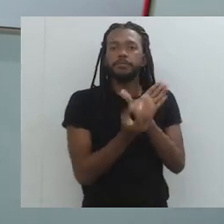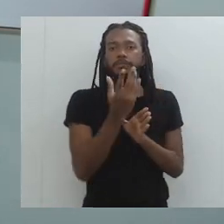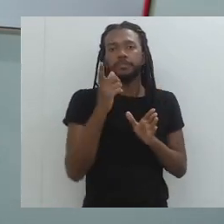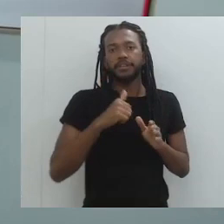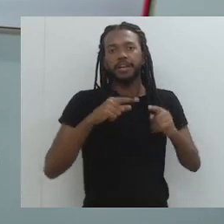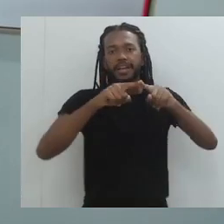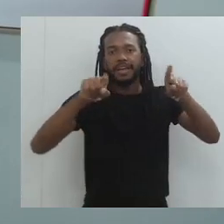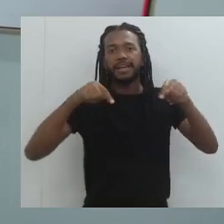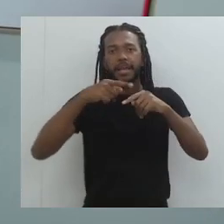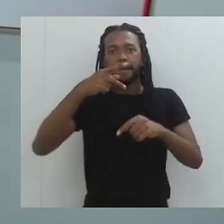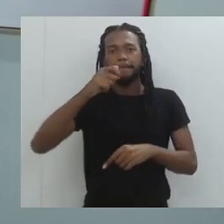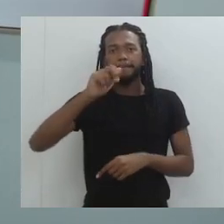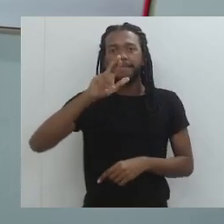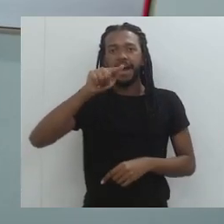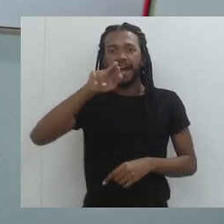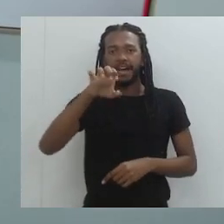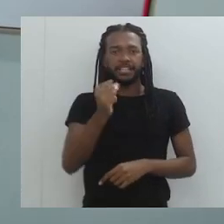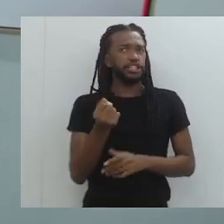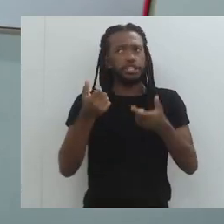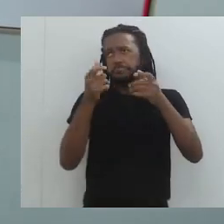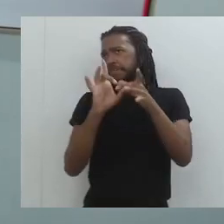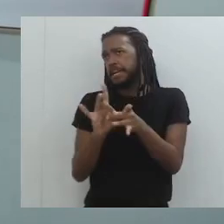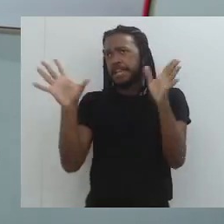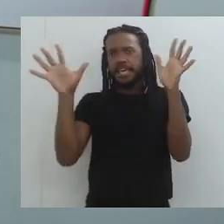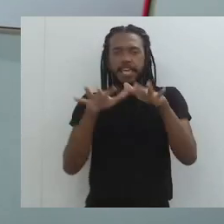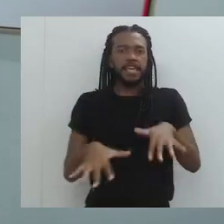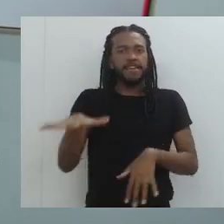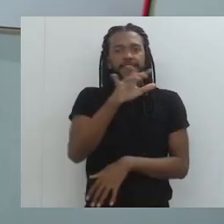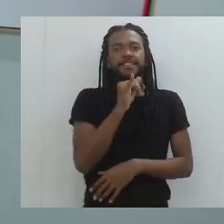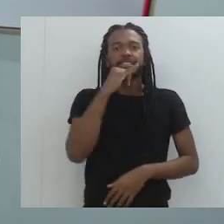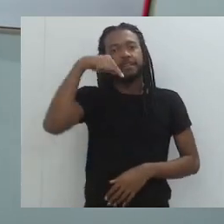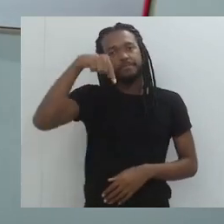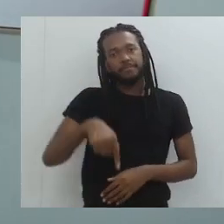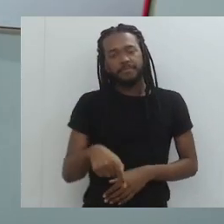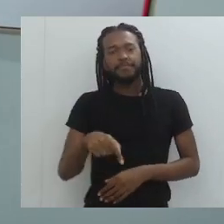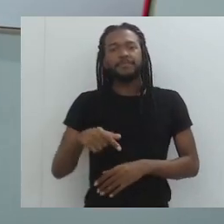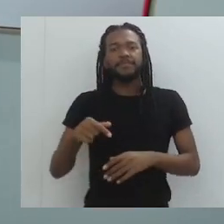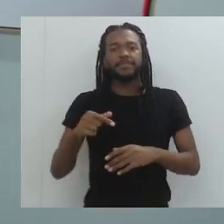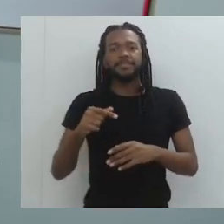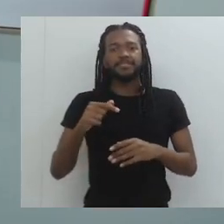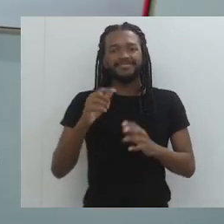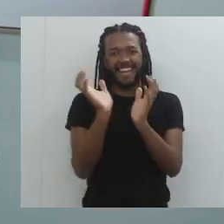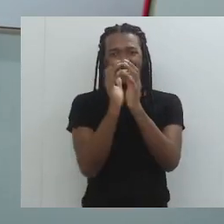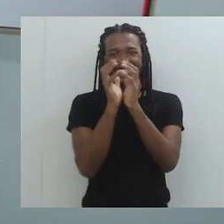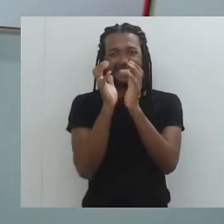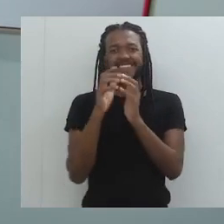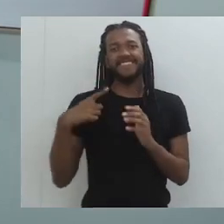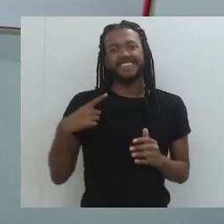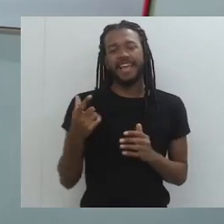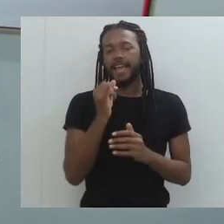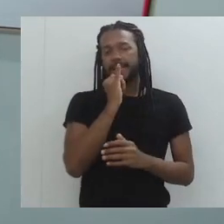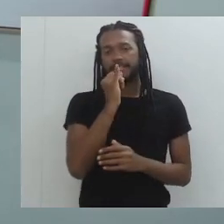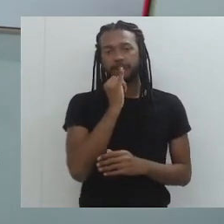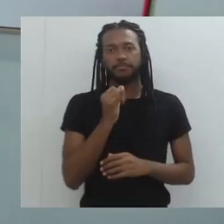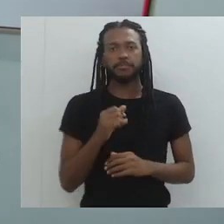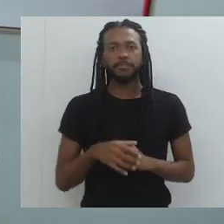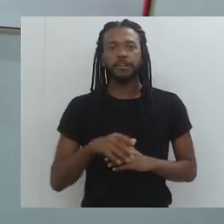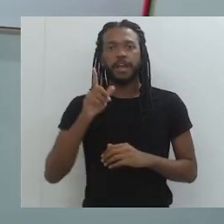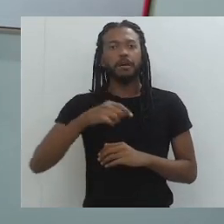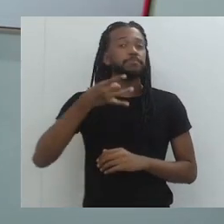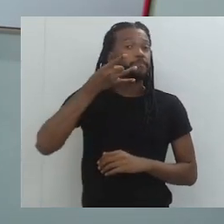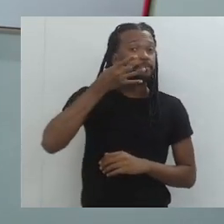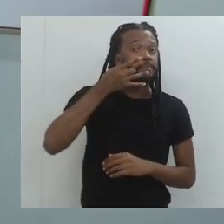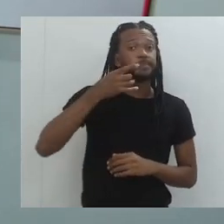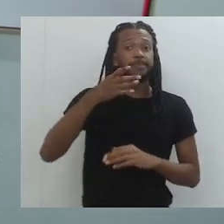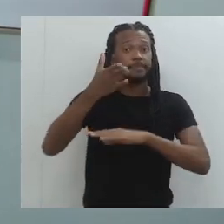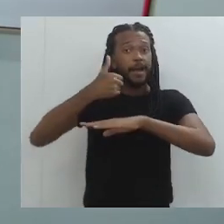os parques. Os parques livres, como aqui no Recife, a gente tem vários parques, né? A gente tem a